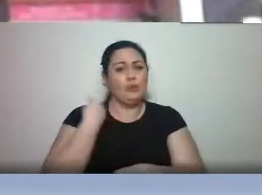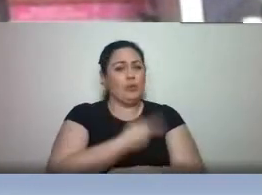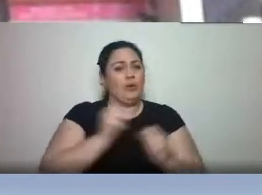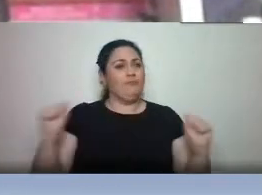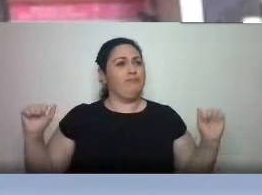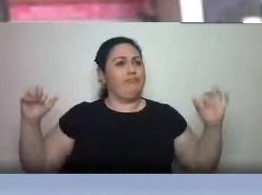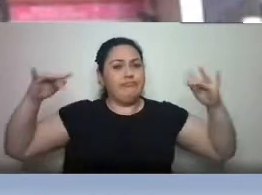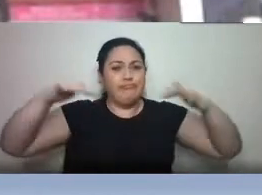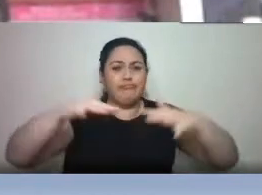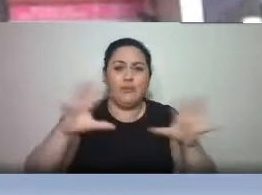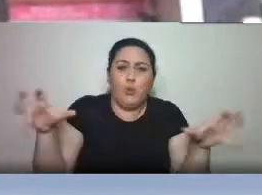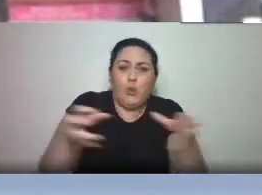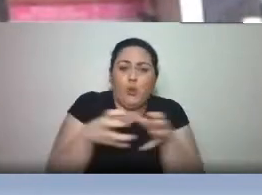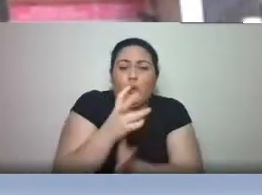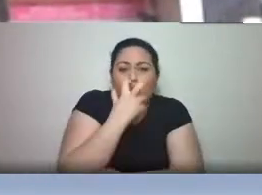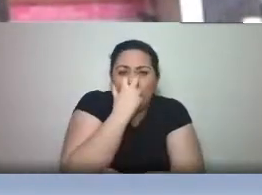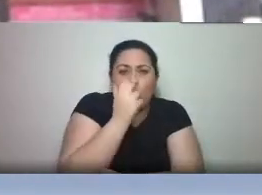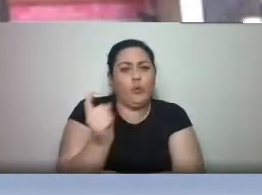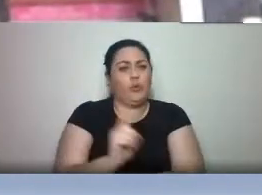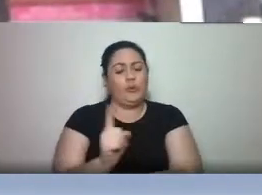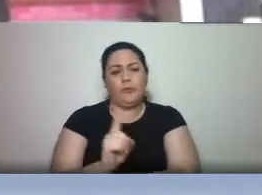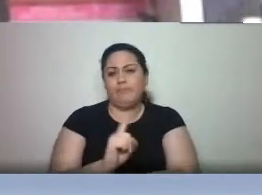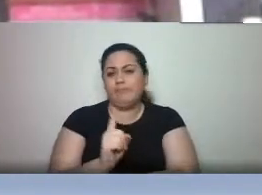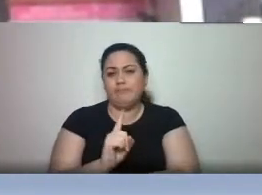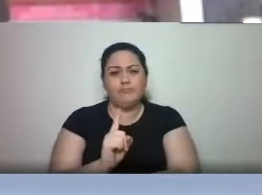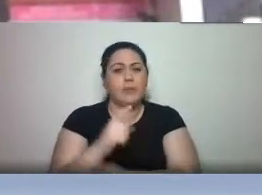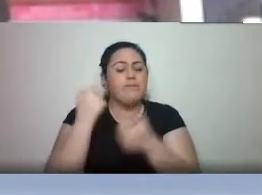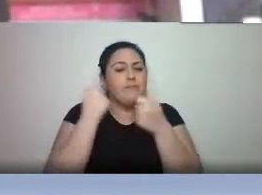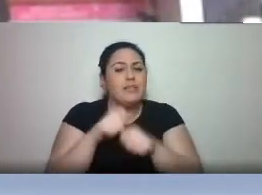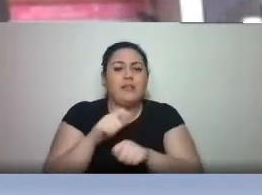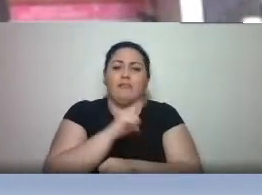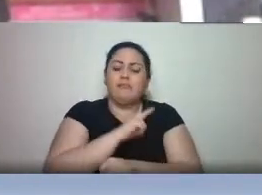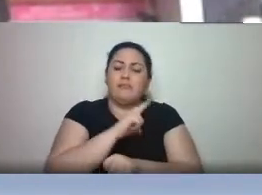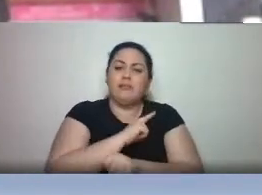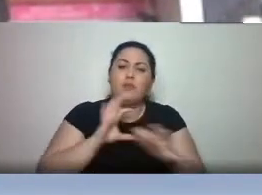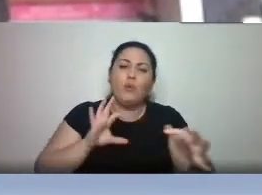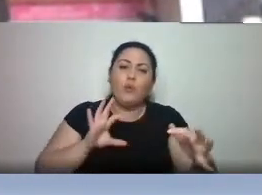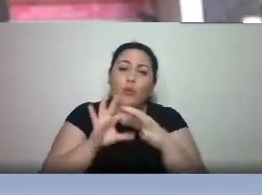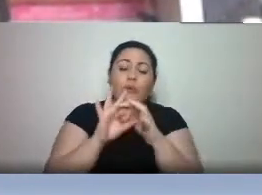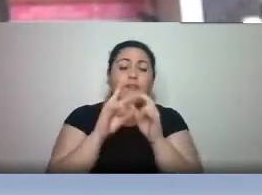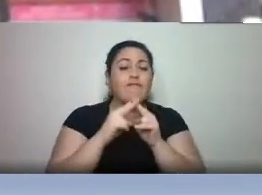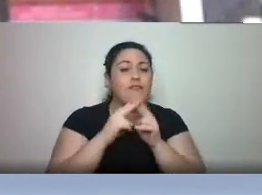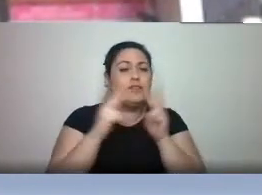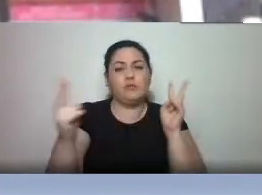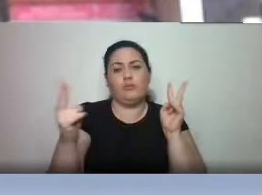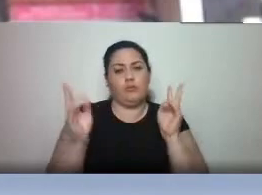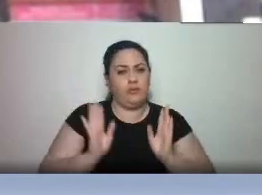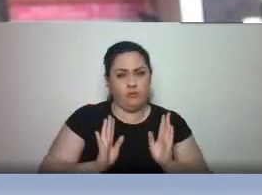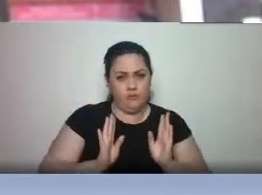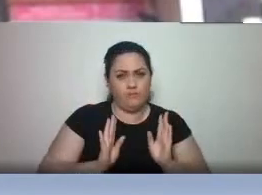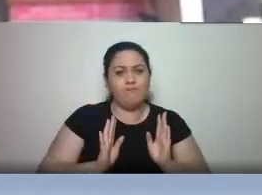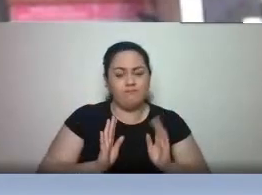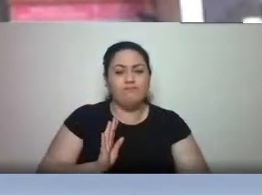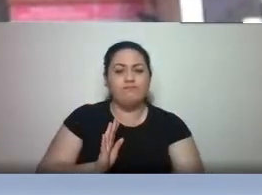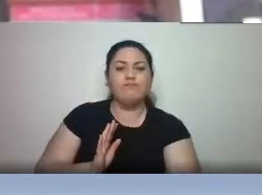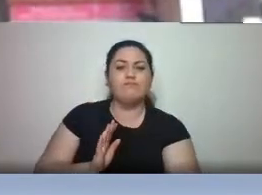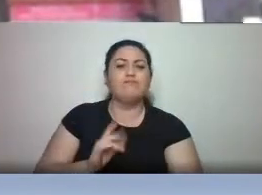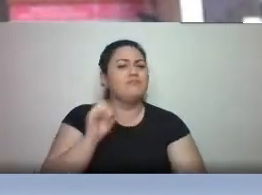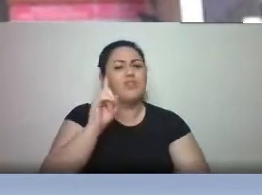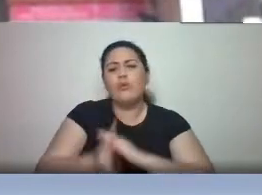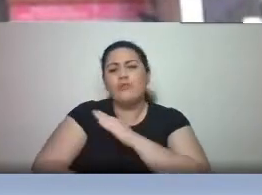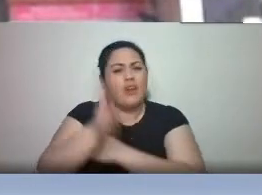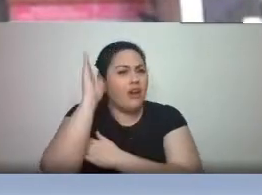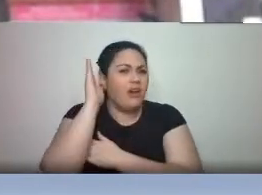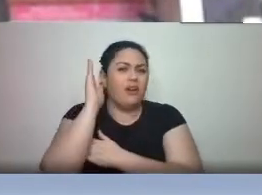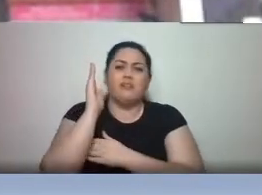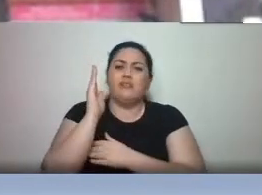é o momento de ter toda essa conexão virtual, não pegar a estrada, não fazer